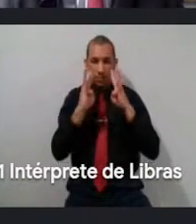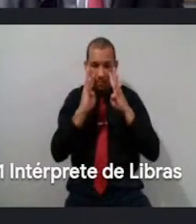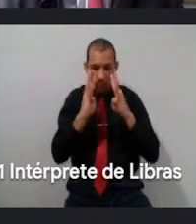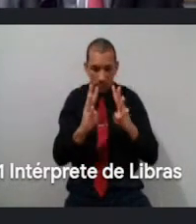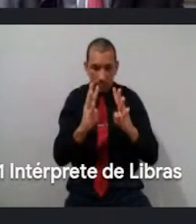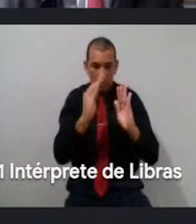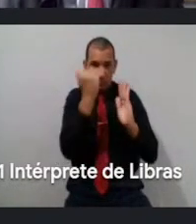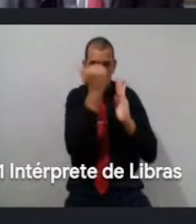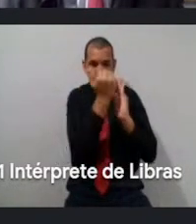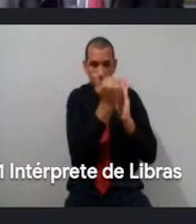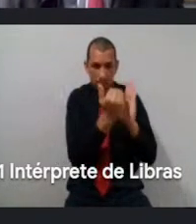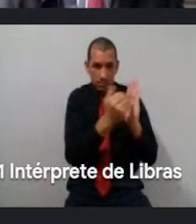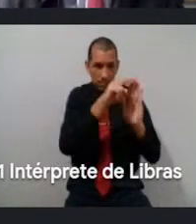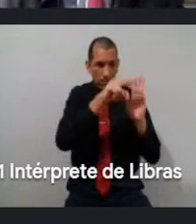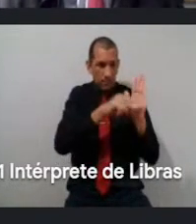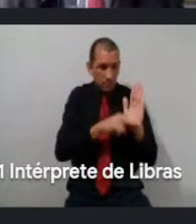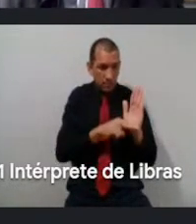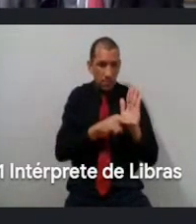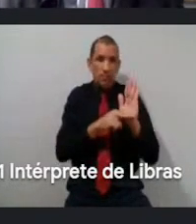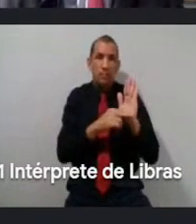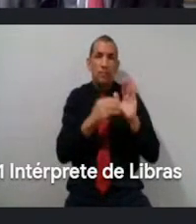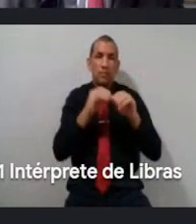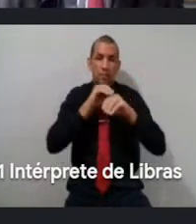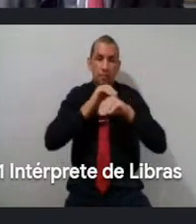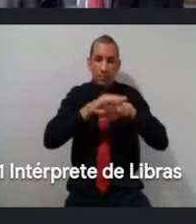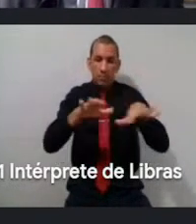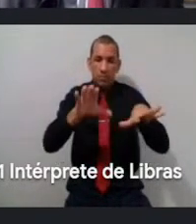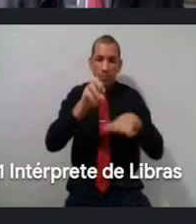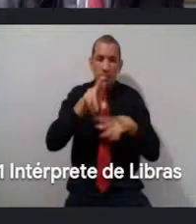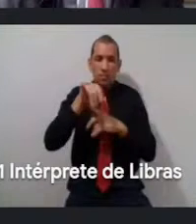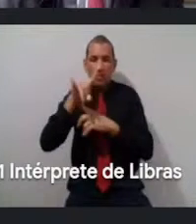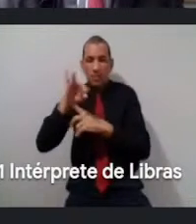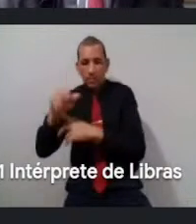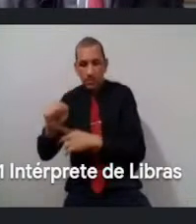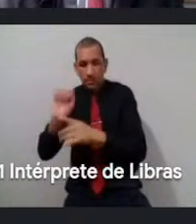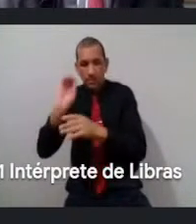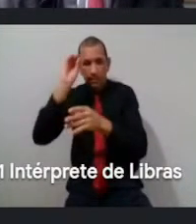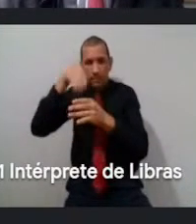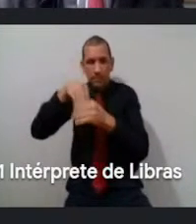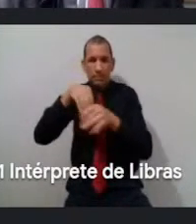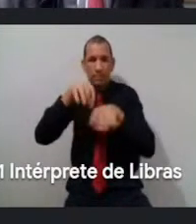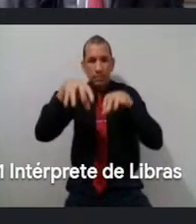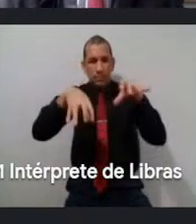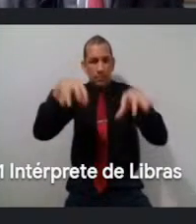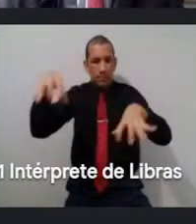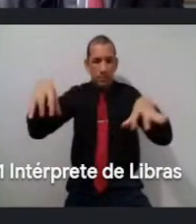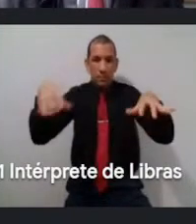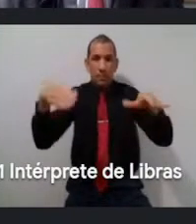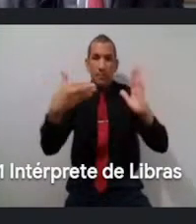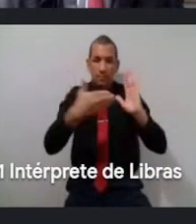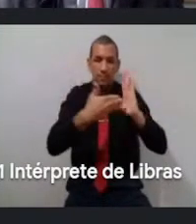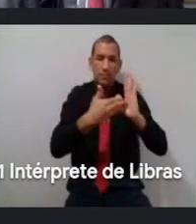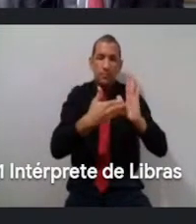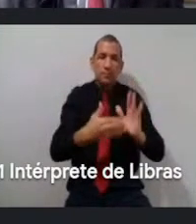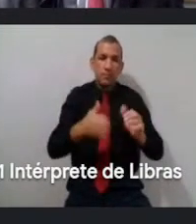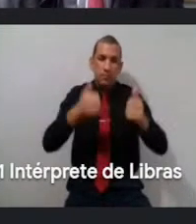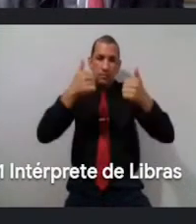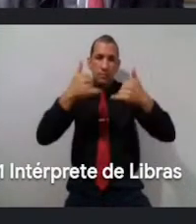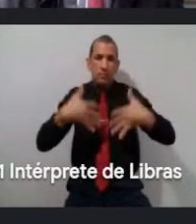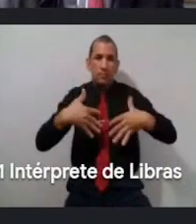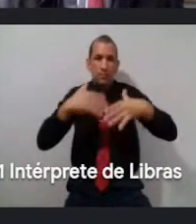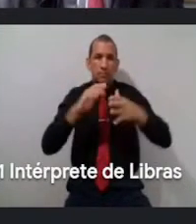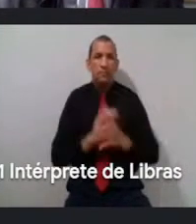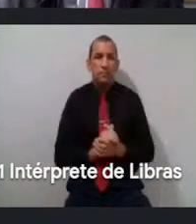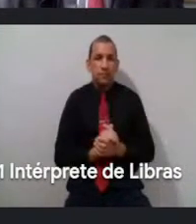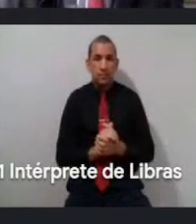observadas as orientações expedidas pela corregedoria Regional Eleitoral Santa aqui ressalvado né que